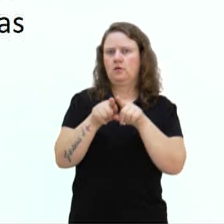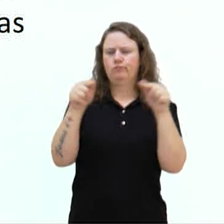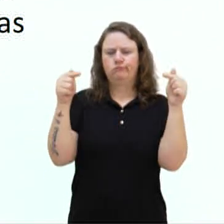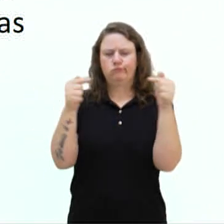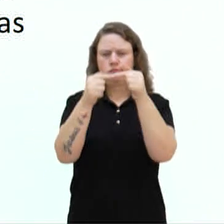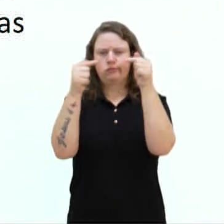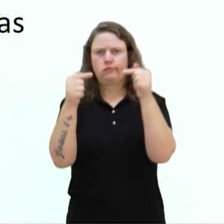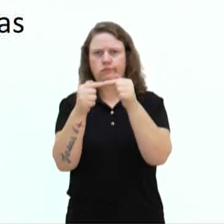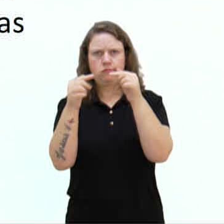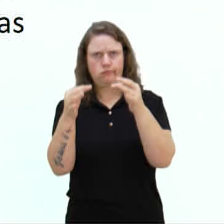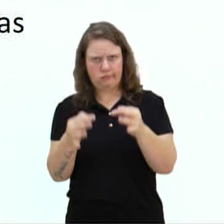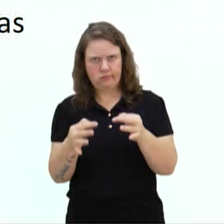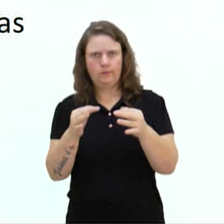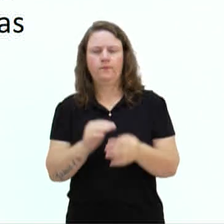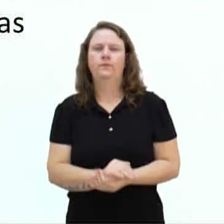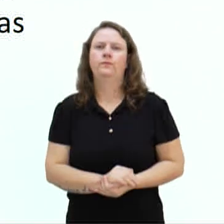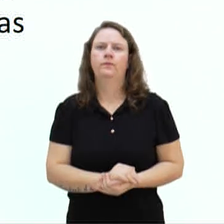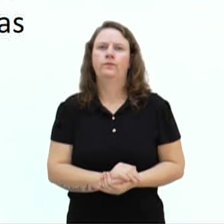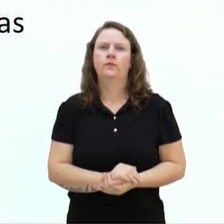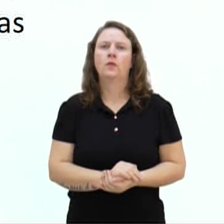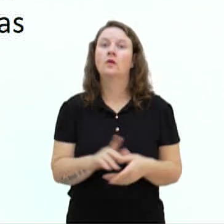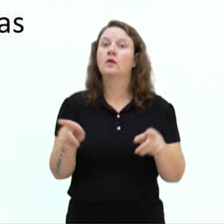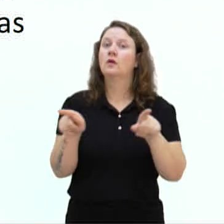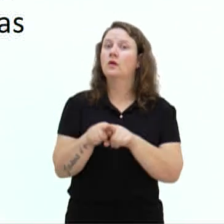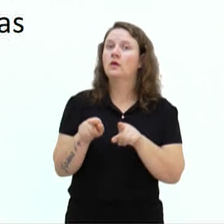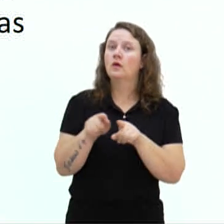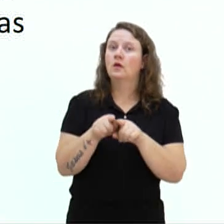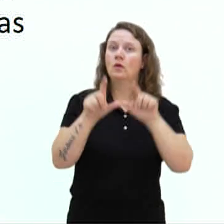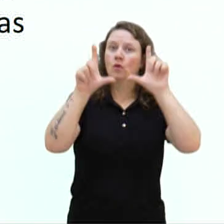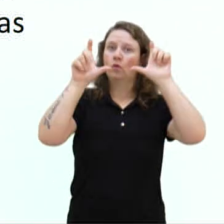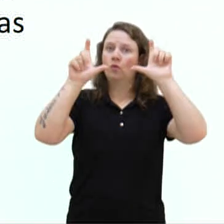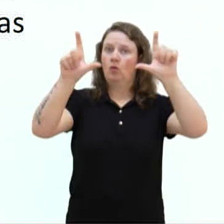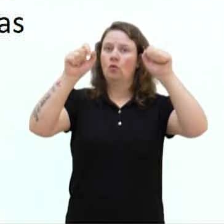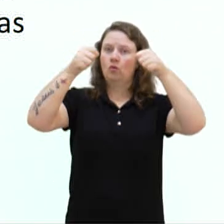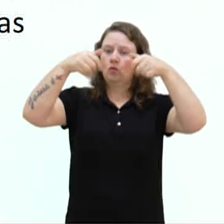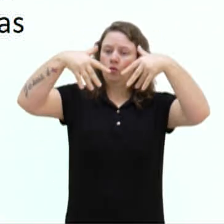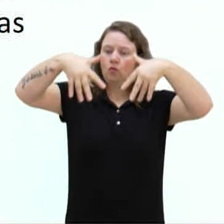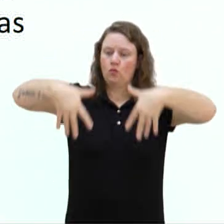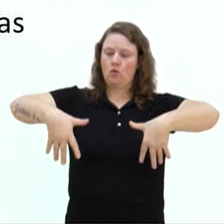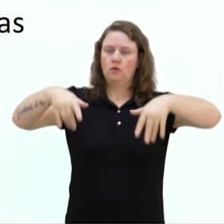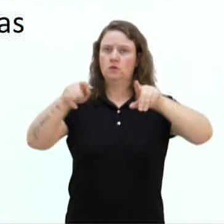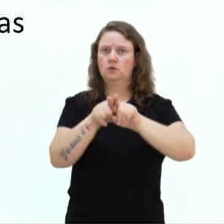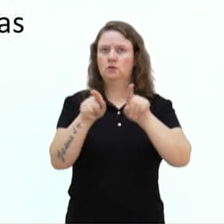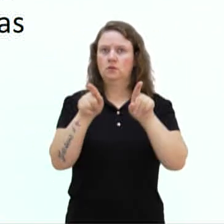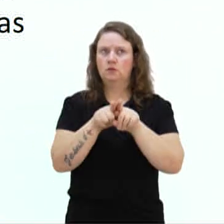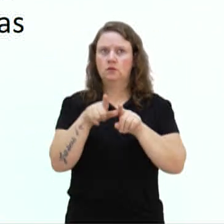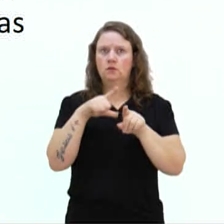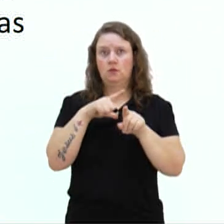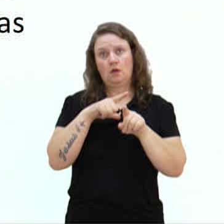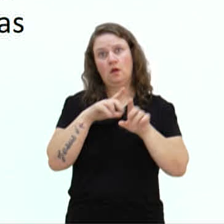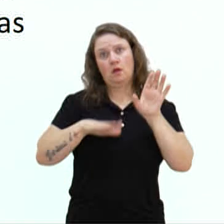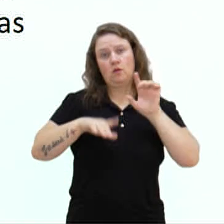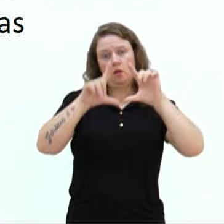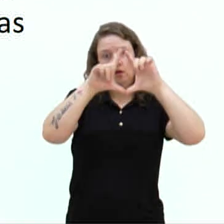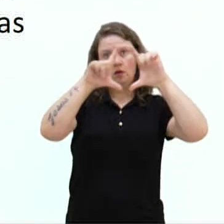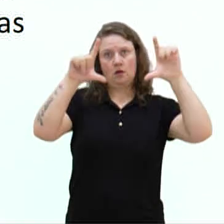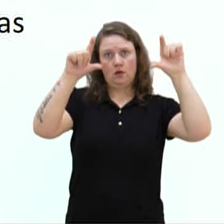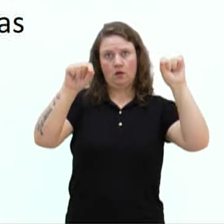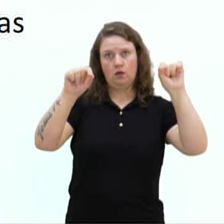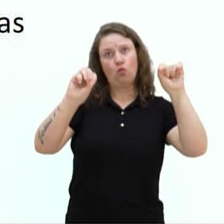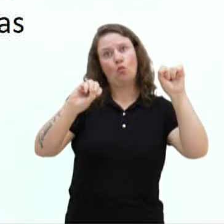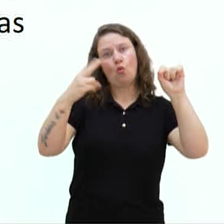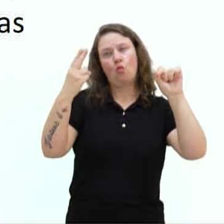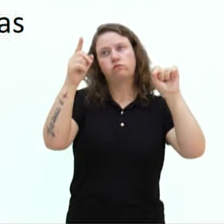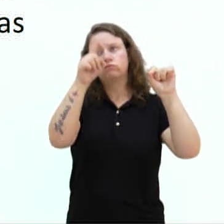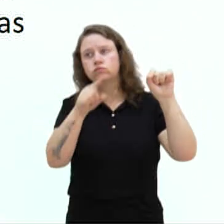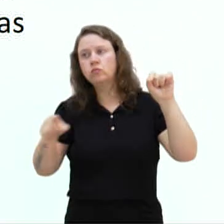outro. A maioria dos mapas conceituais descreve ideias como caixas ou círculos, também